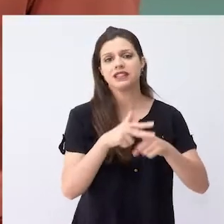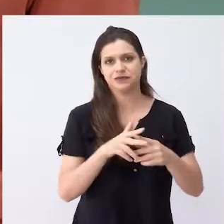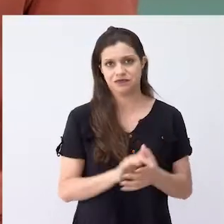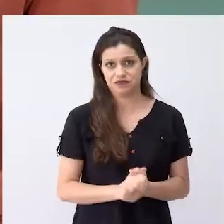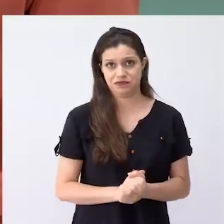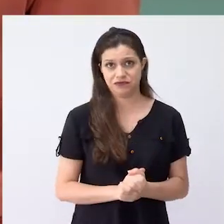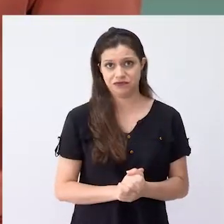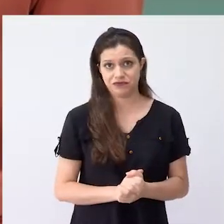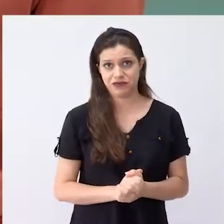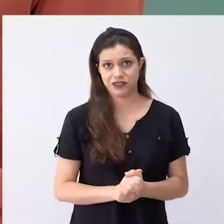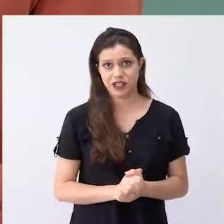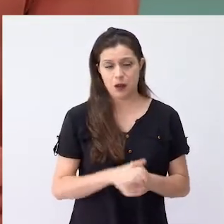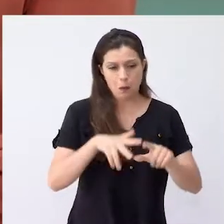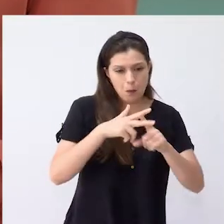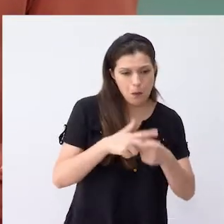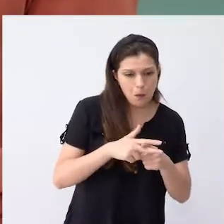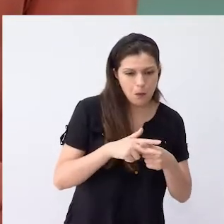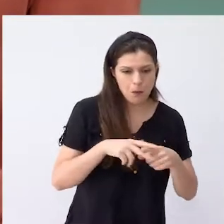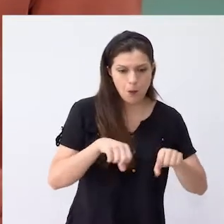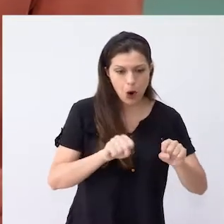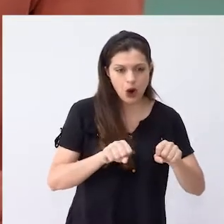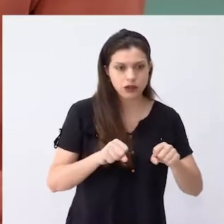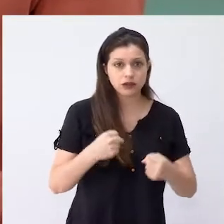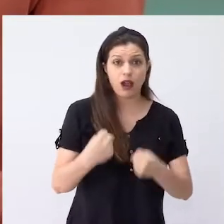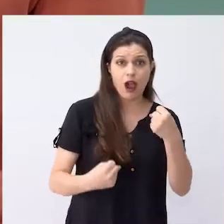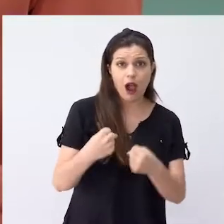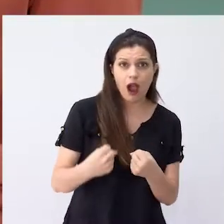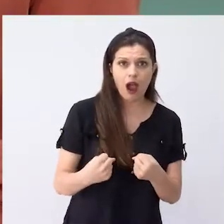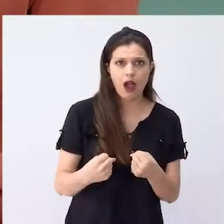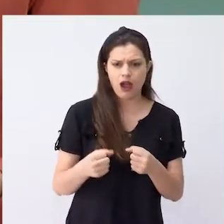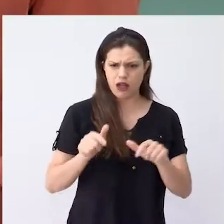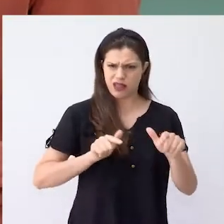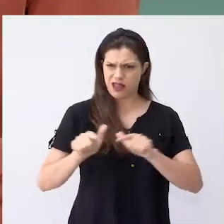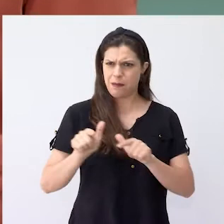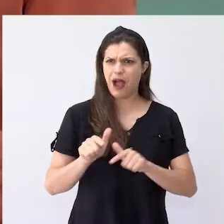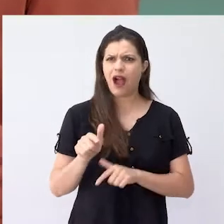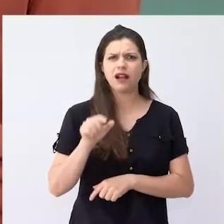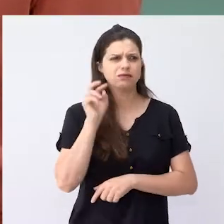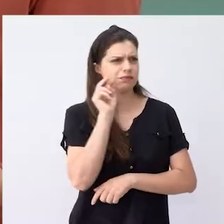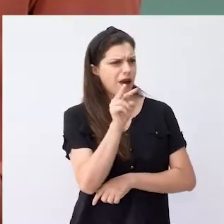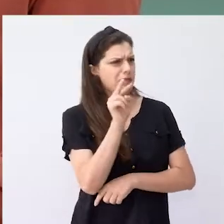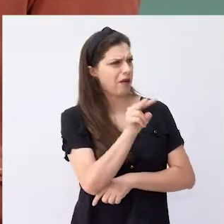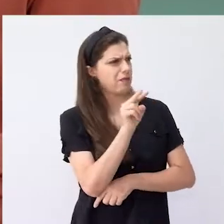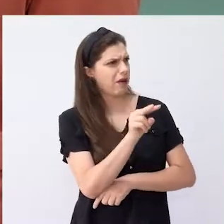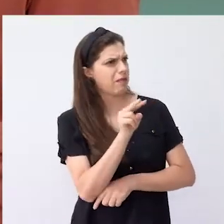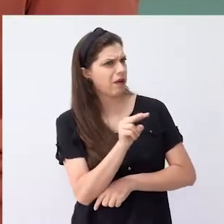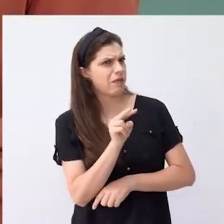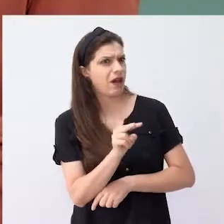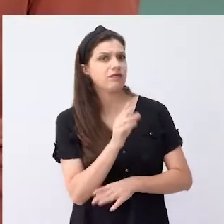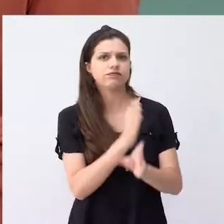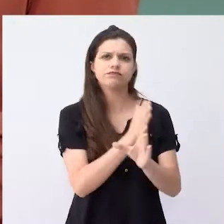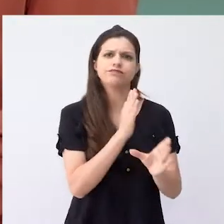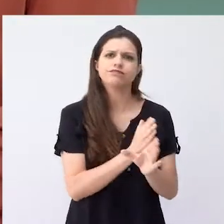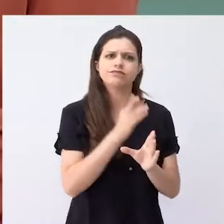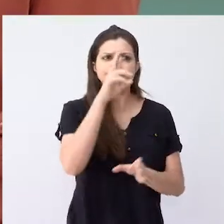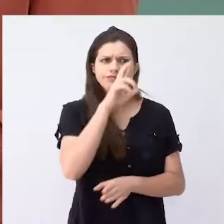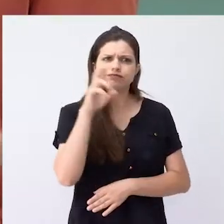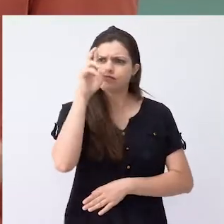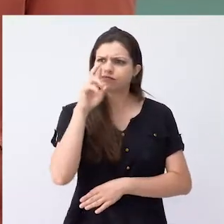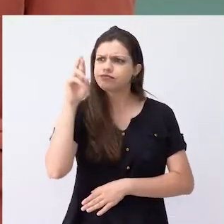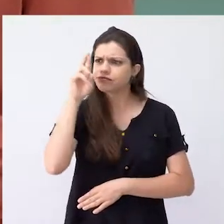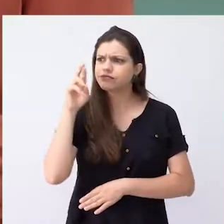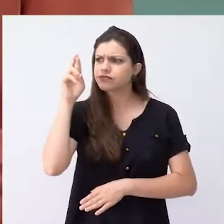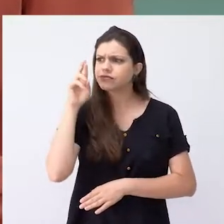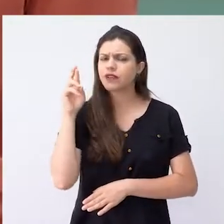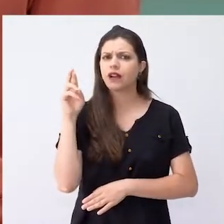mecânica, consertando motos ou carros. É muito comum, é uma das atividades que a gente mais encontra, as fiscalizações quando fazem, sempre